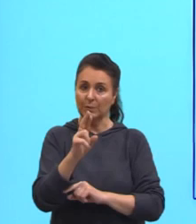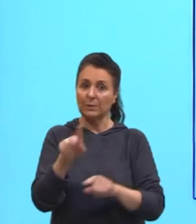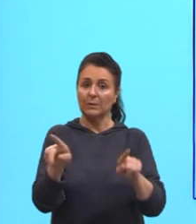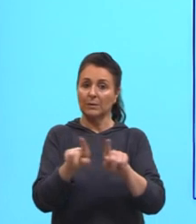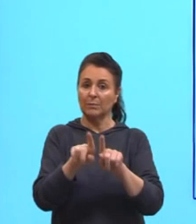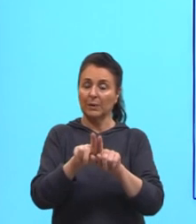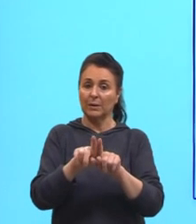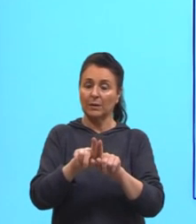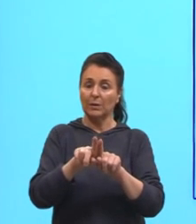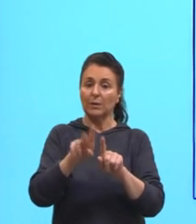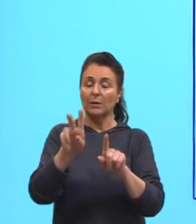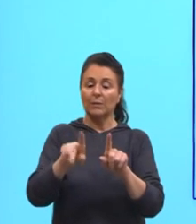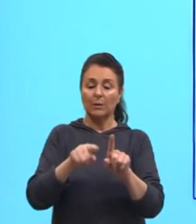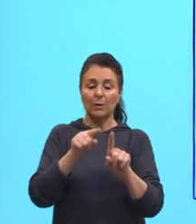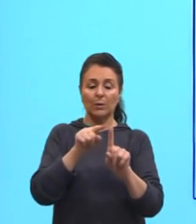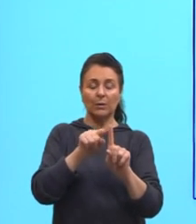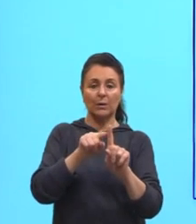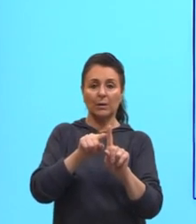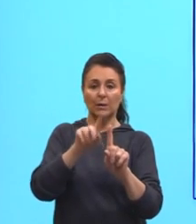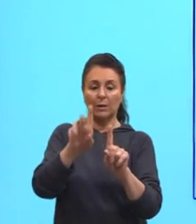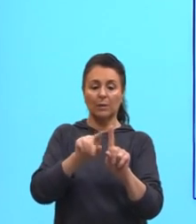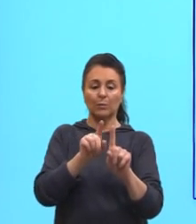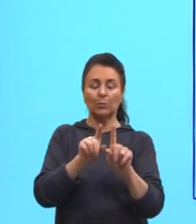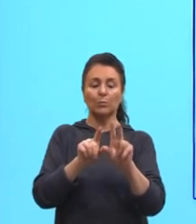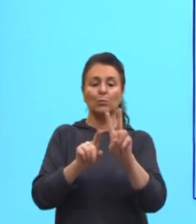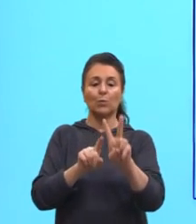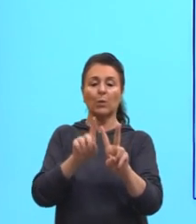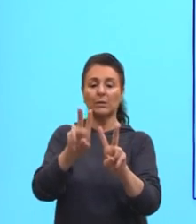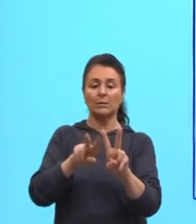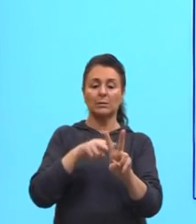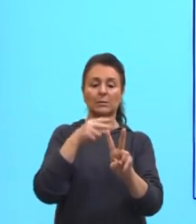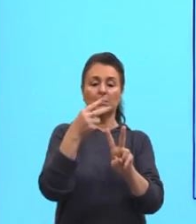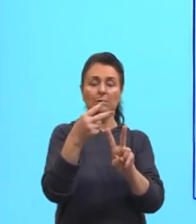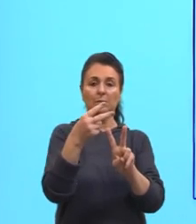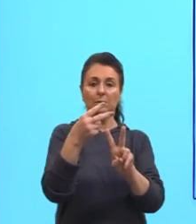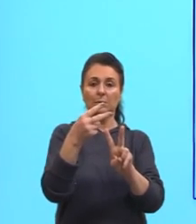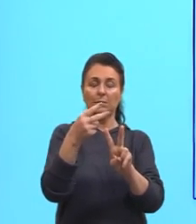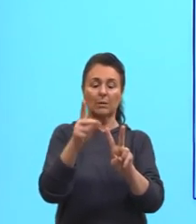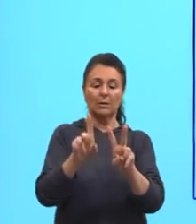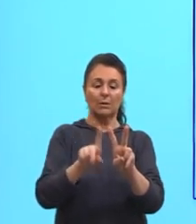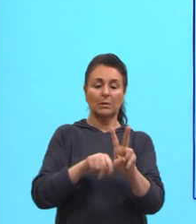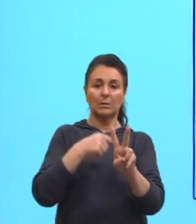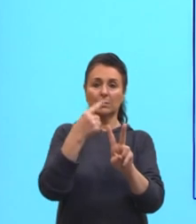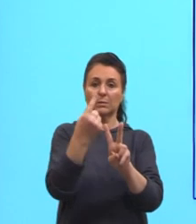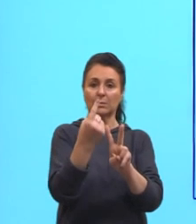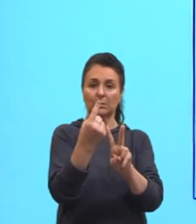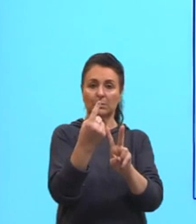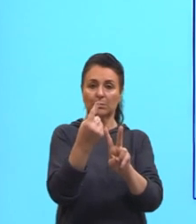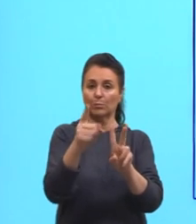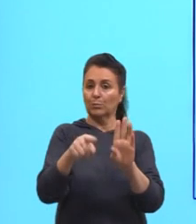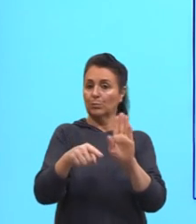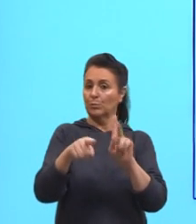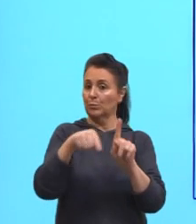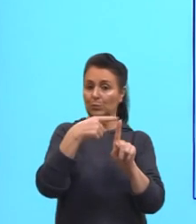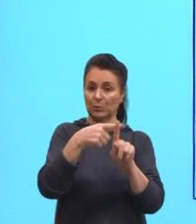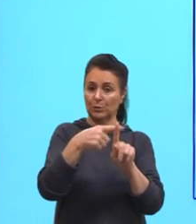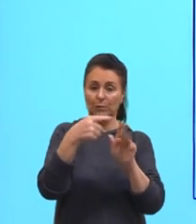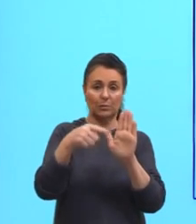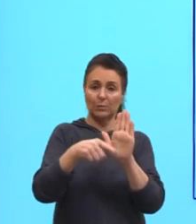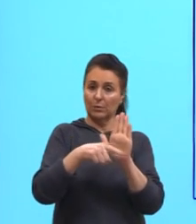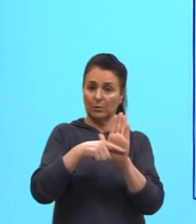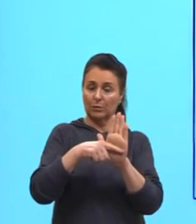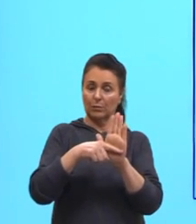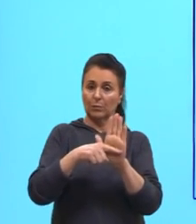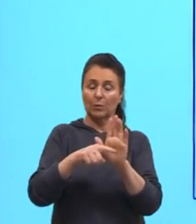resulta nele mesmo né seja ele positivo negativo qualquer valor elevado a 1